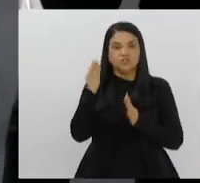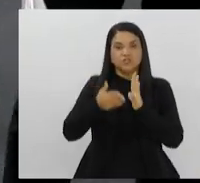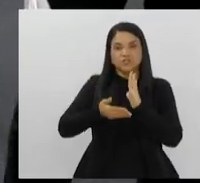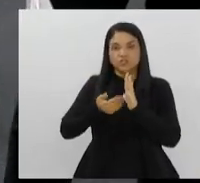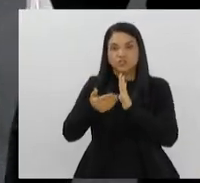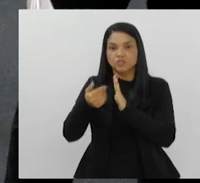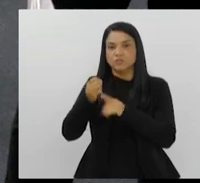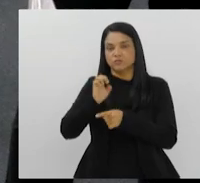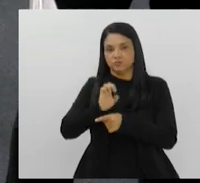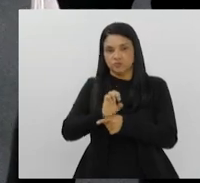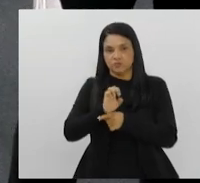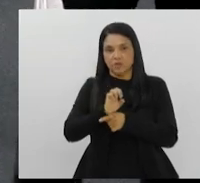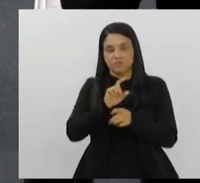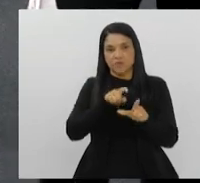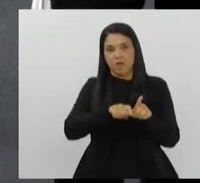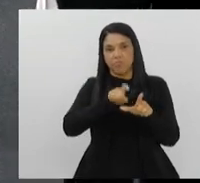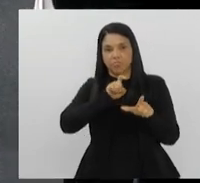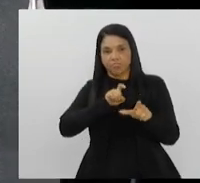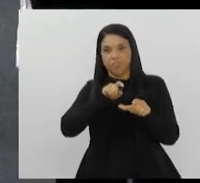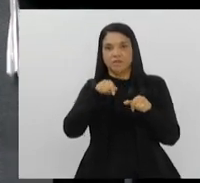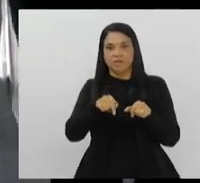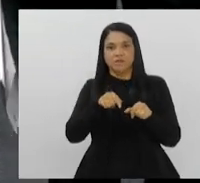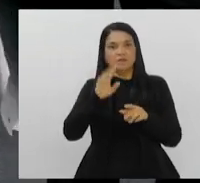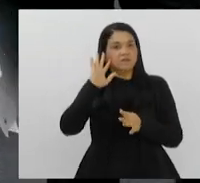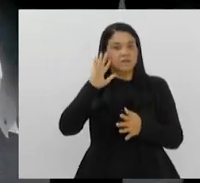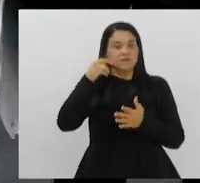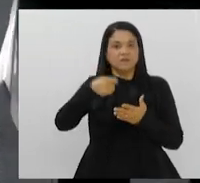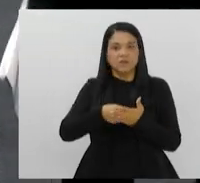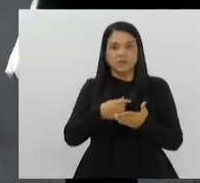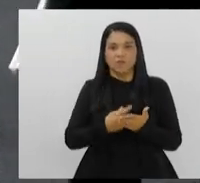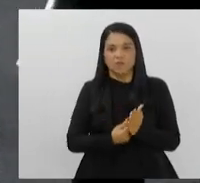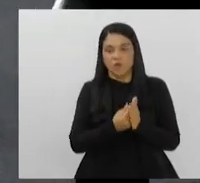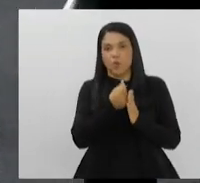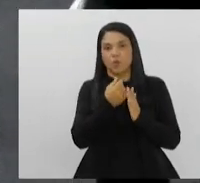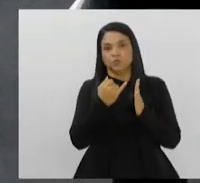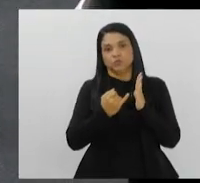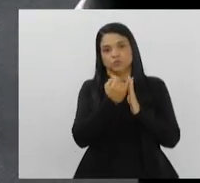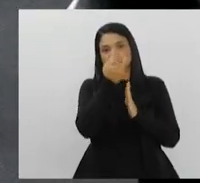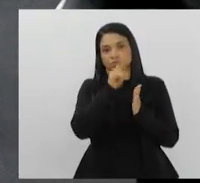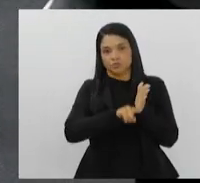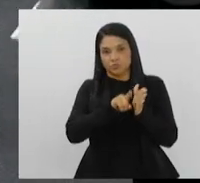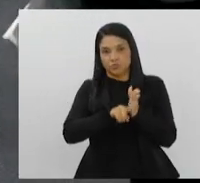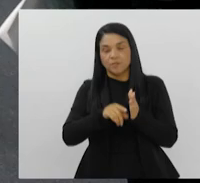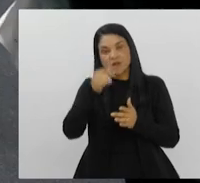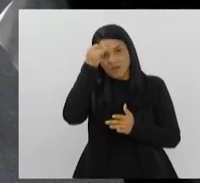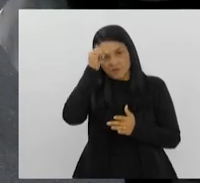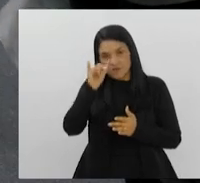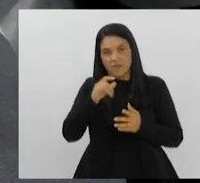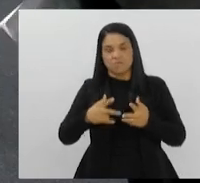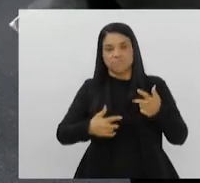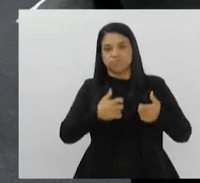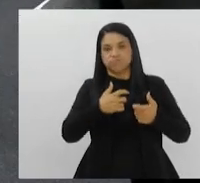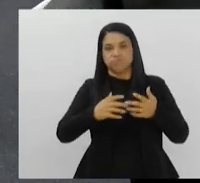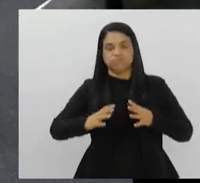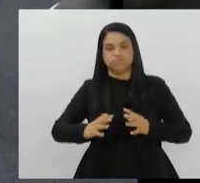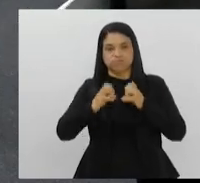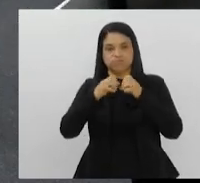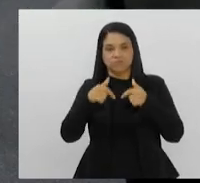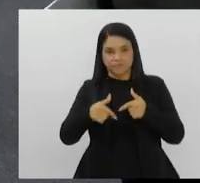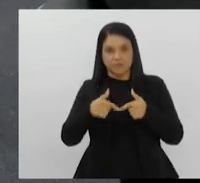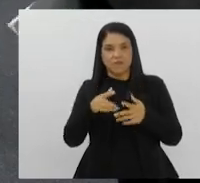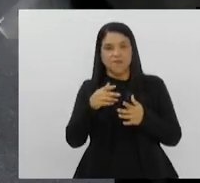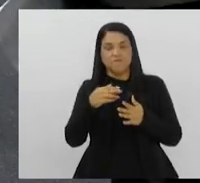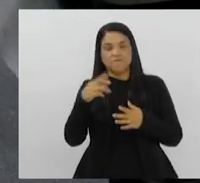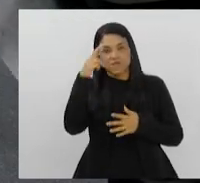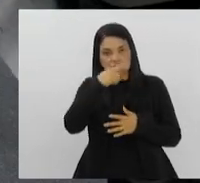do Estado autonomia para definir a questão do valor dos tributos, para evitar uma guerra fiscal. Então, a questão federativa ela é